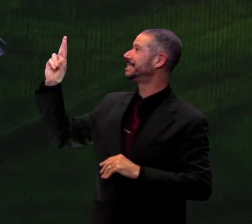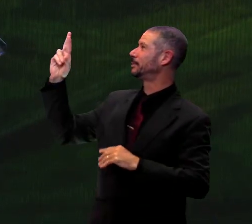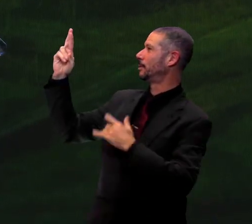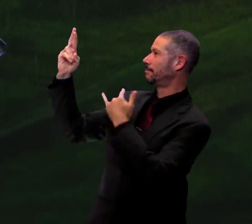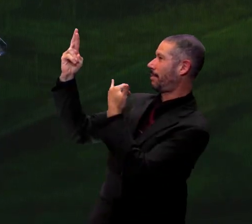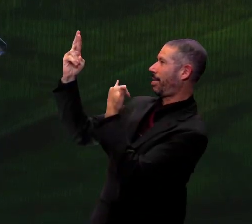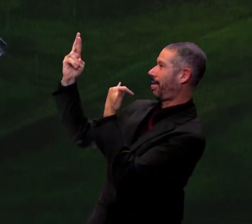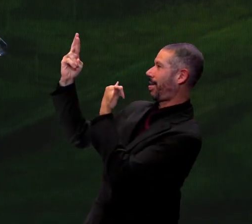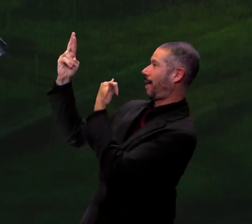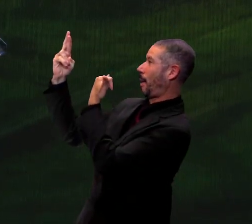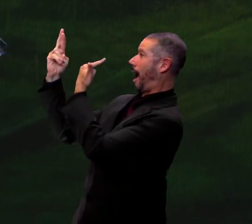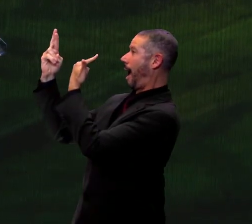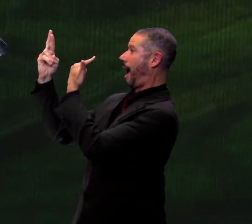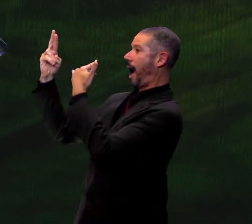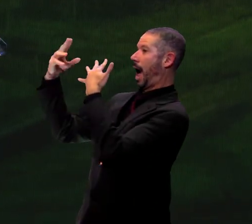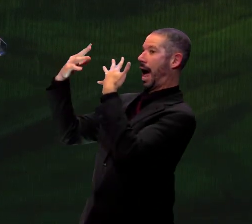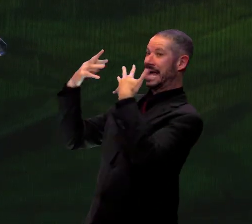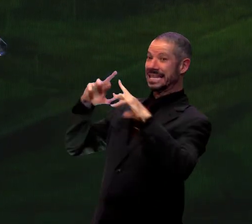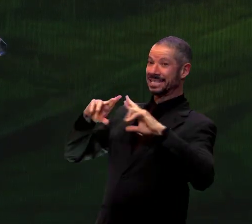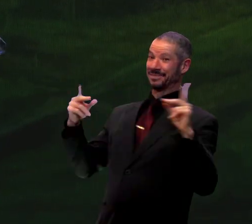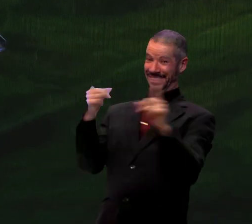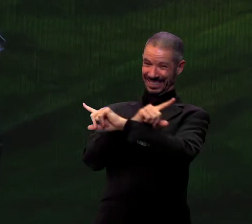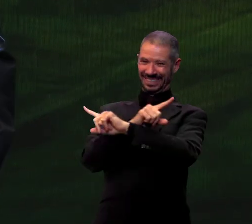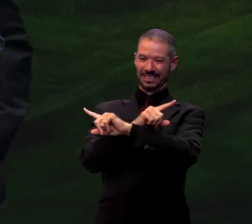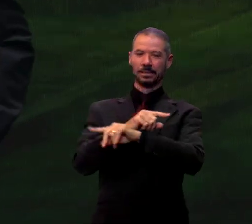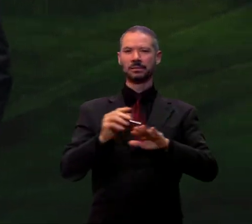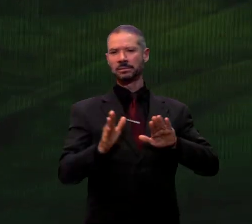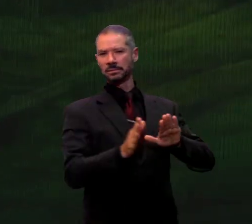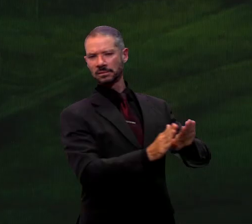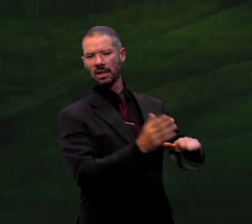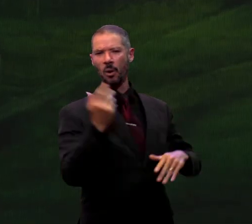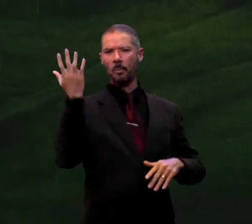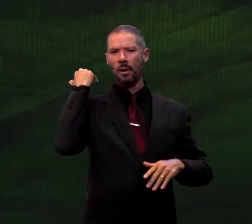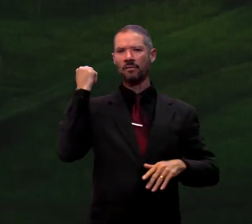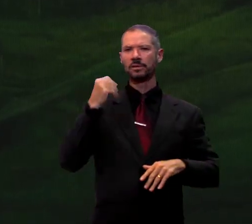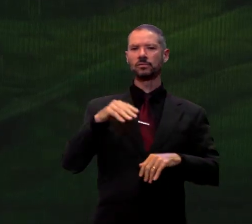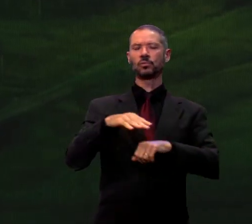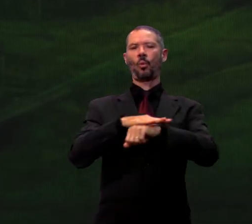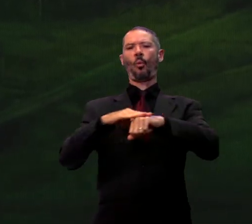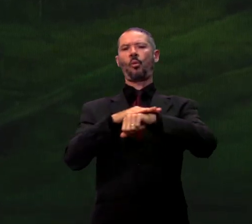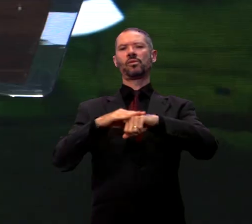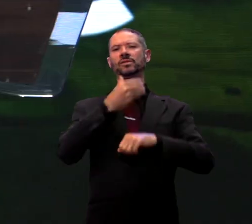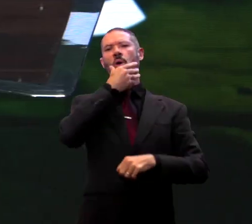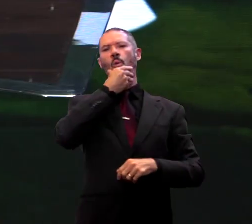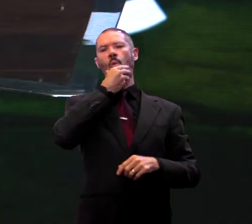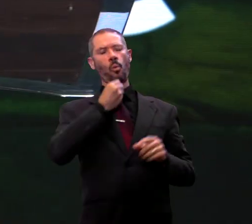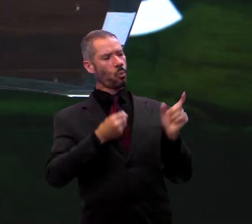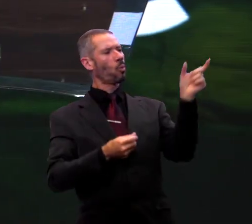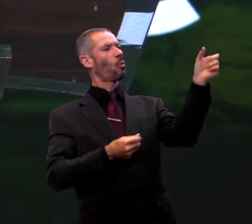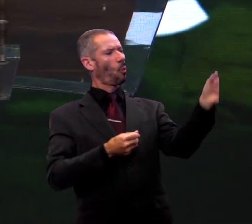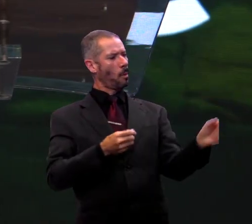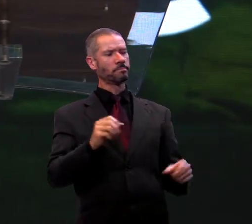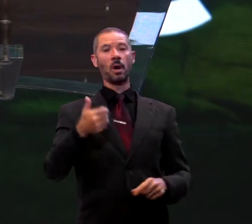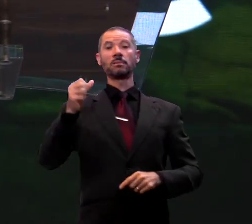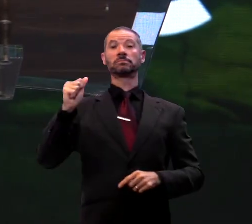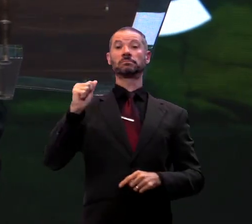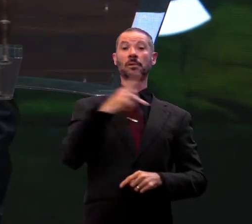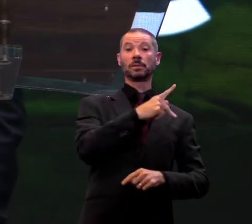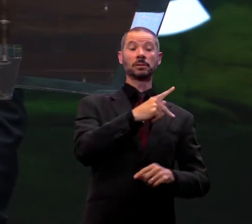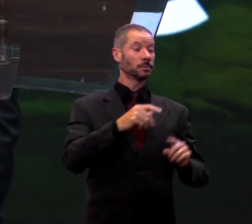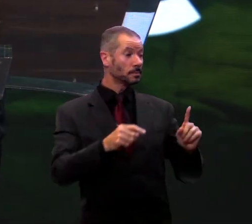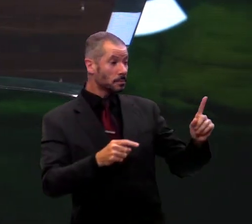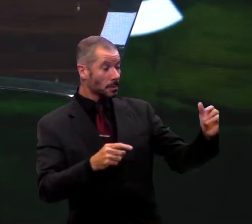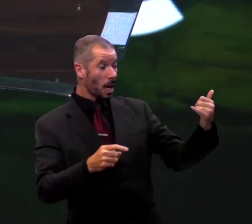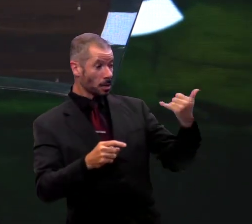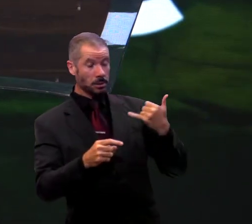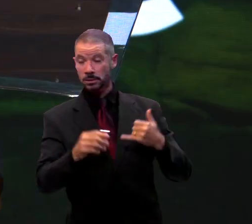você faça. Uma vez eu conversei com um homem que estava quase se aposentando, e uma vez ele